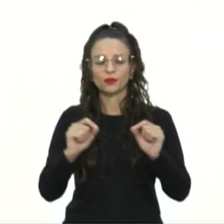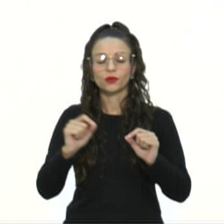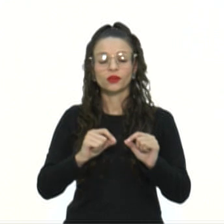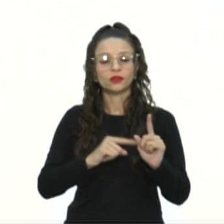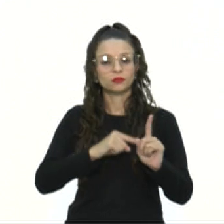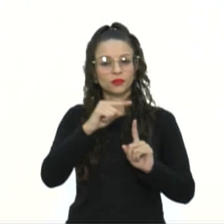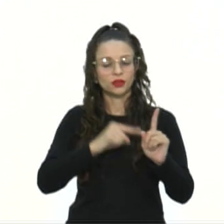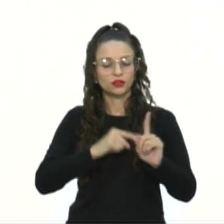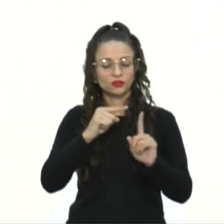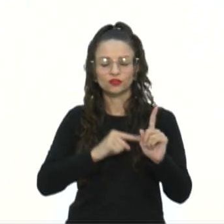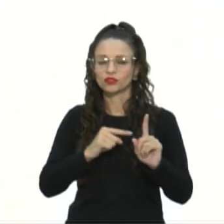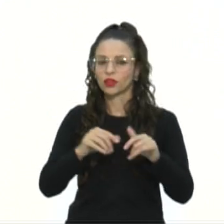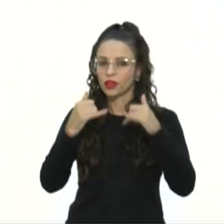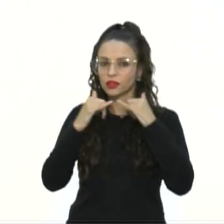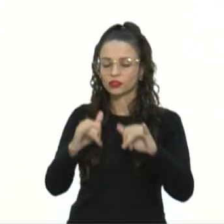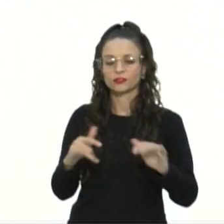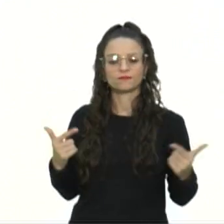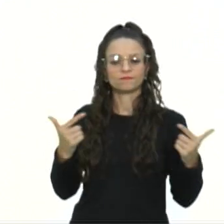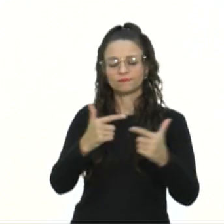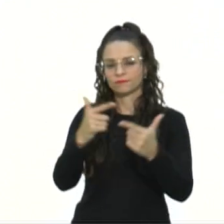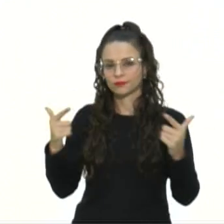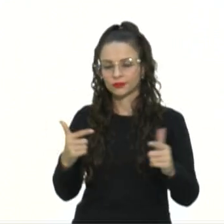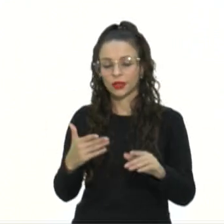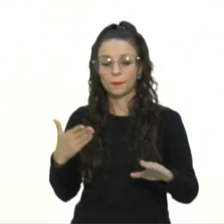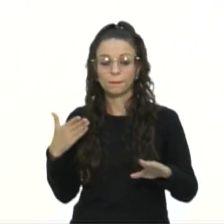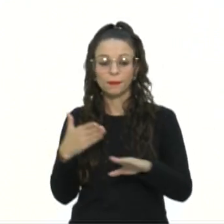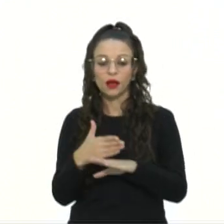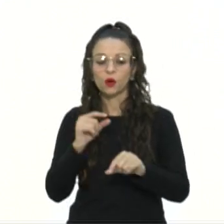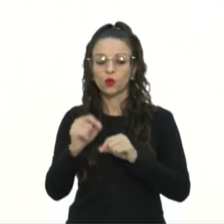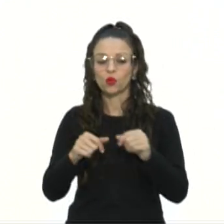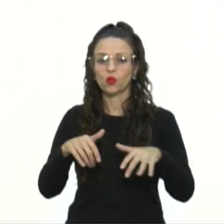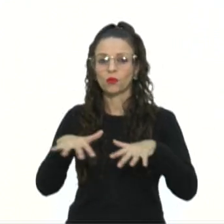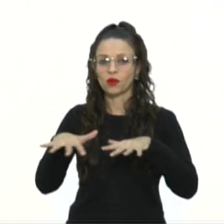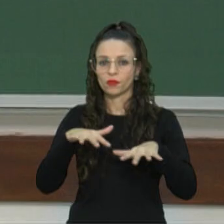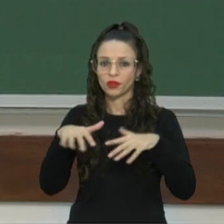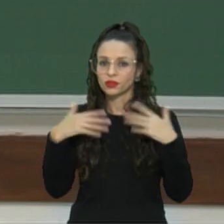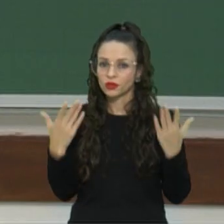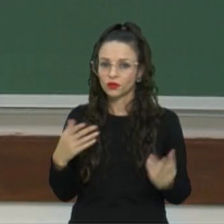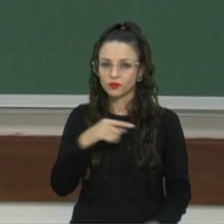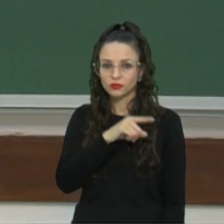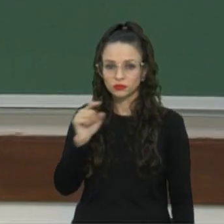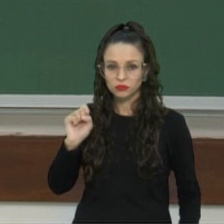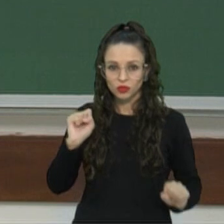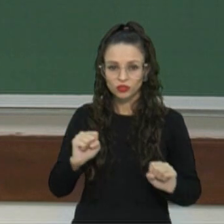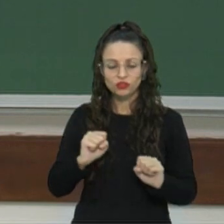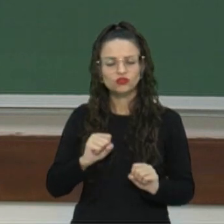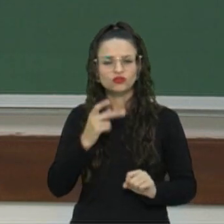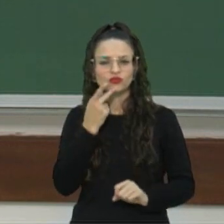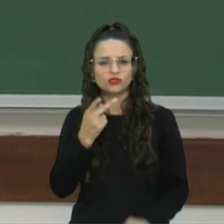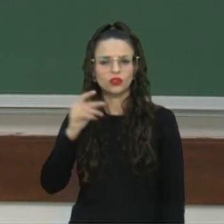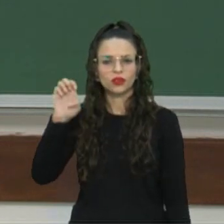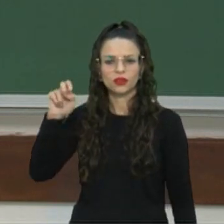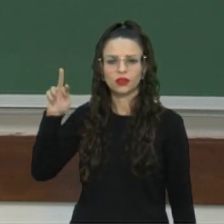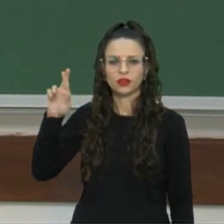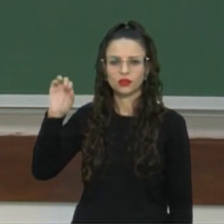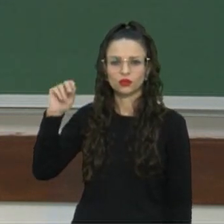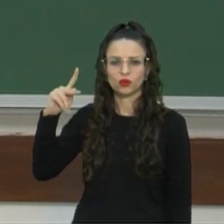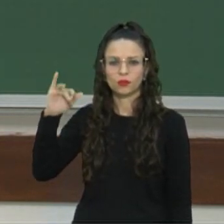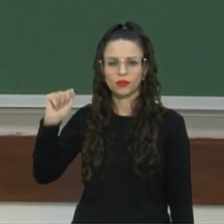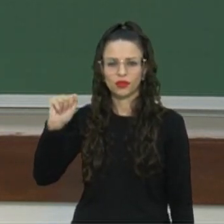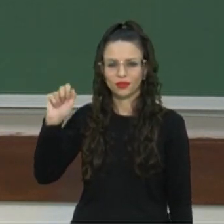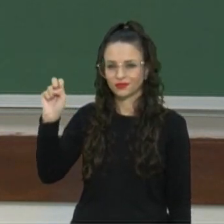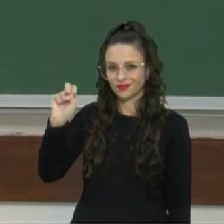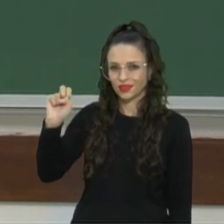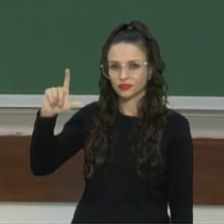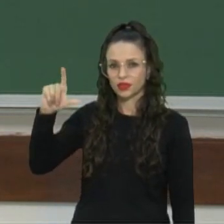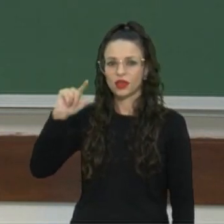energia não disponível para a realização de um trabalho. Também vocês podem dizer que entropia é a medida da desordem, ou seja,